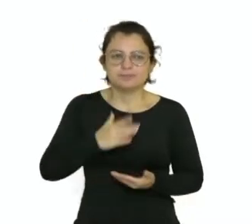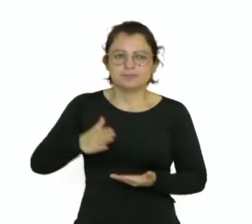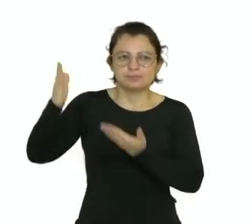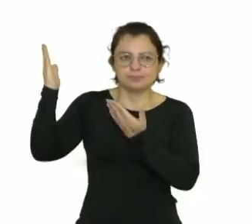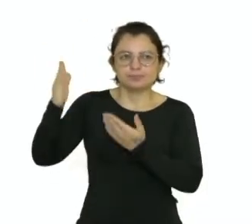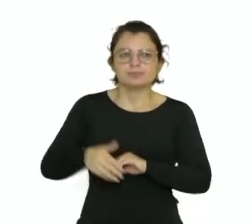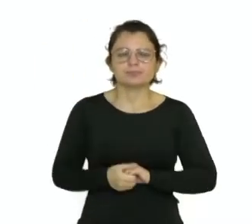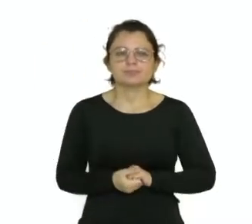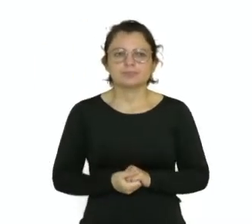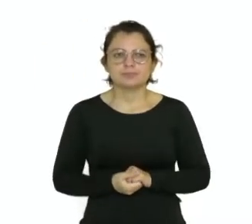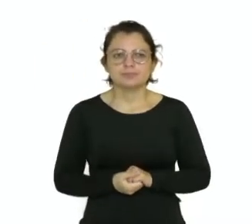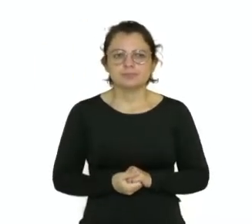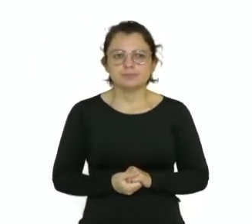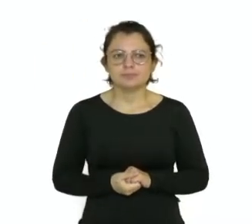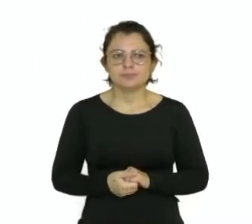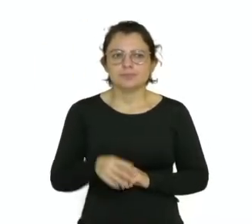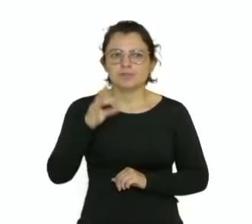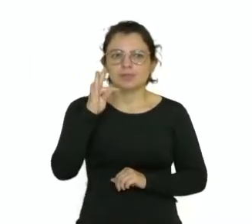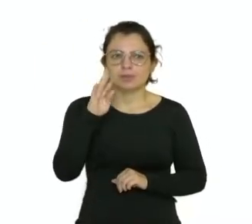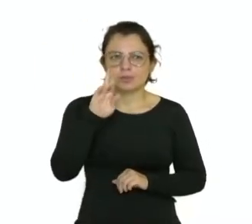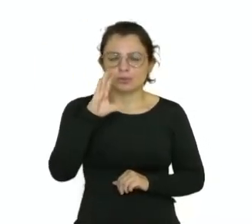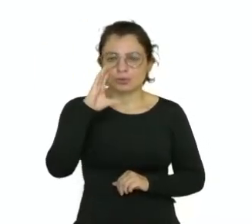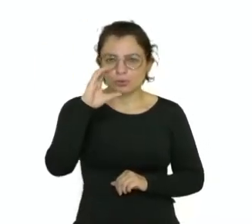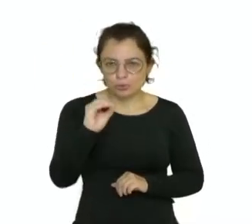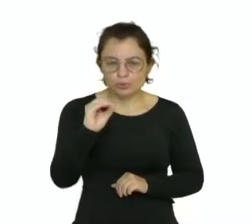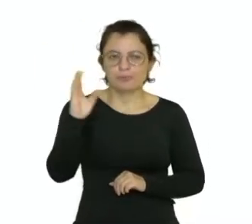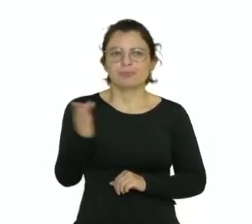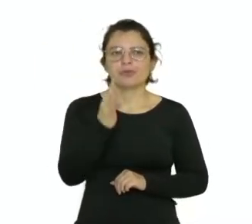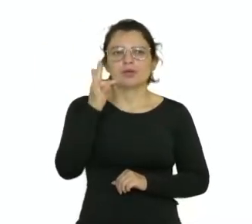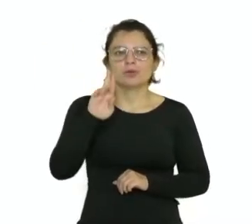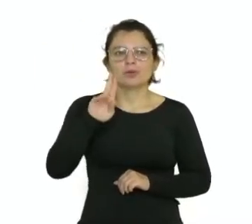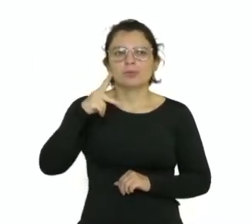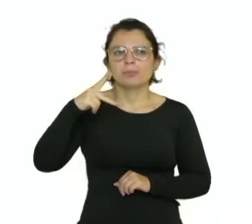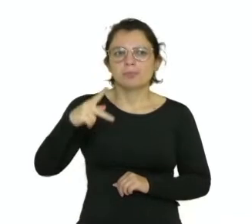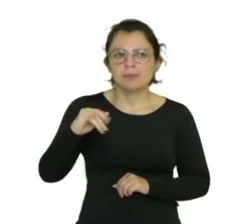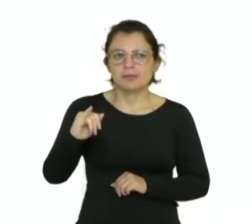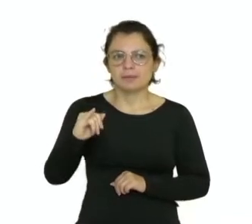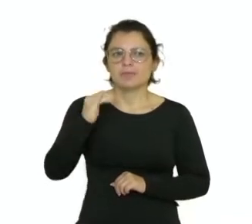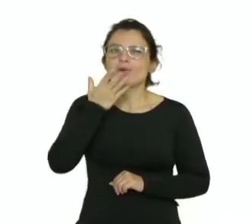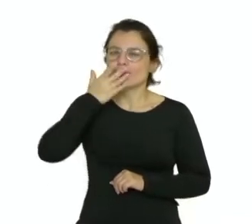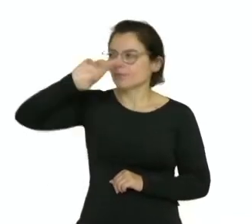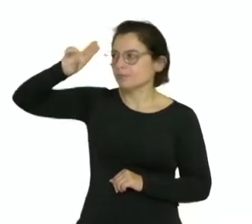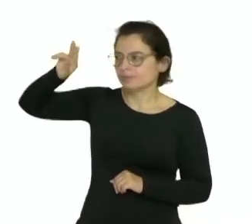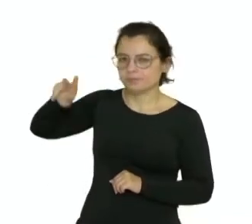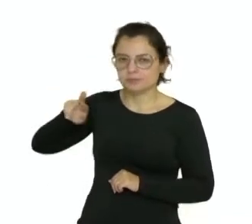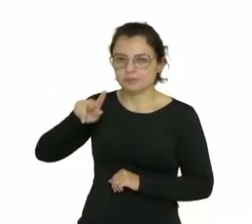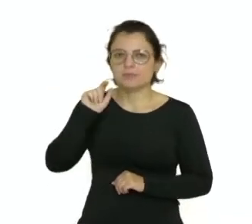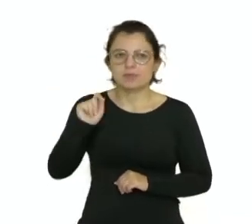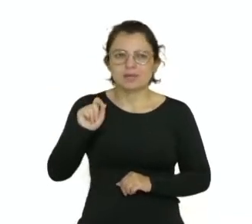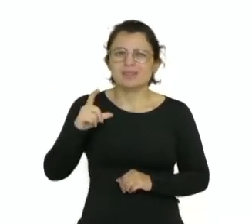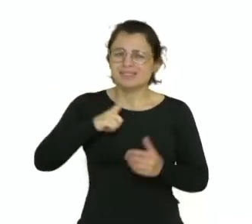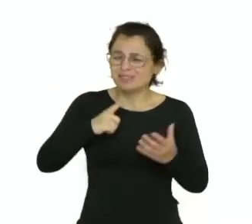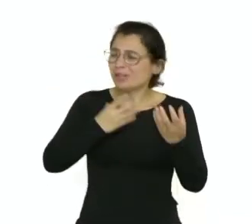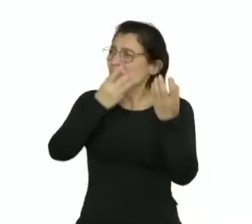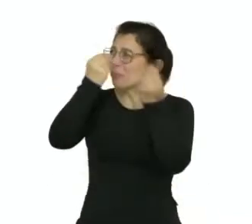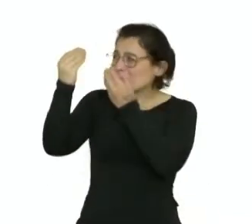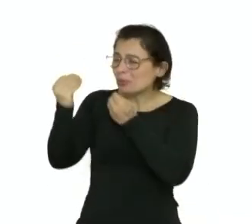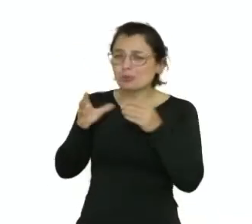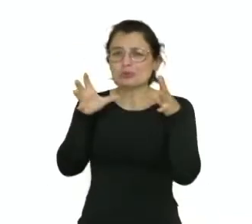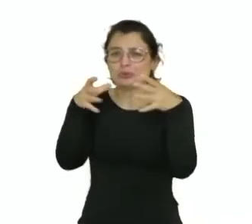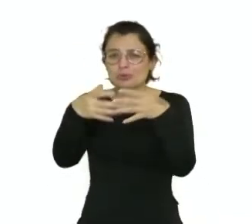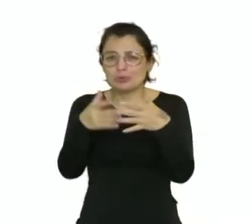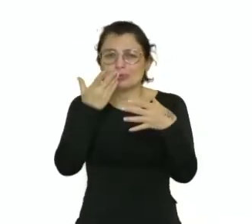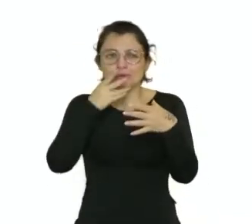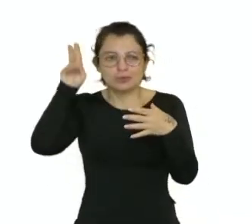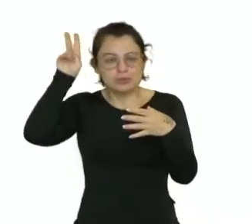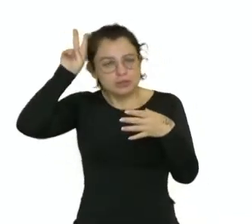Tronco tupi, né? Havia diversos grupos indígenas diferentes, porém o mesmo tronco linguístico que nós já falamos lá atrás, né?